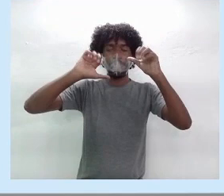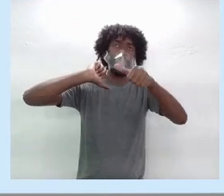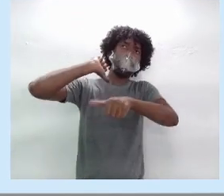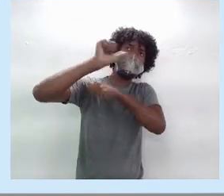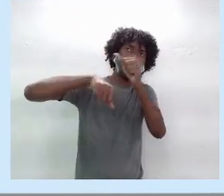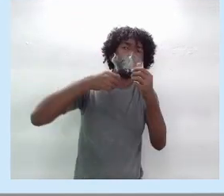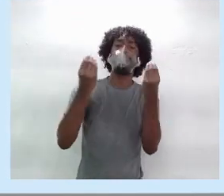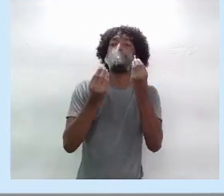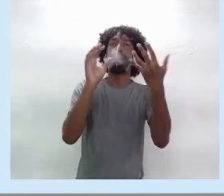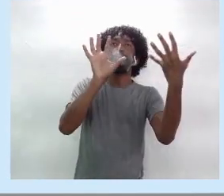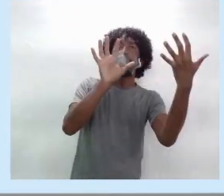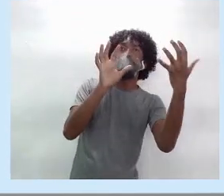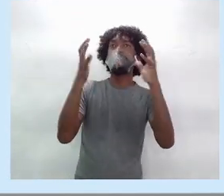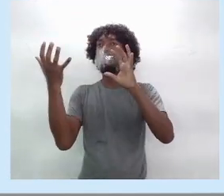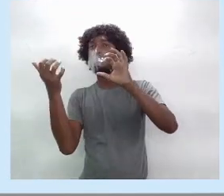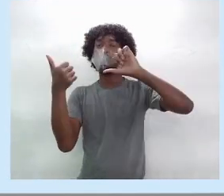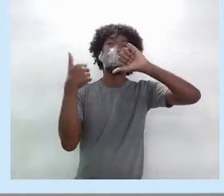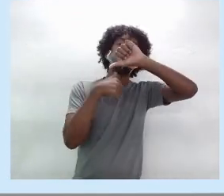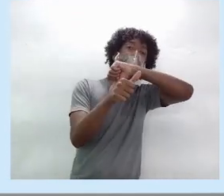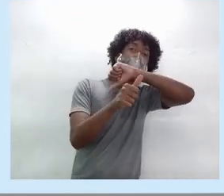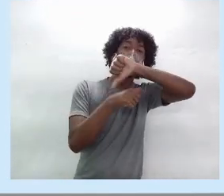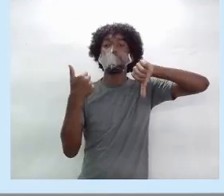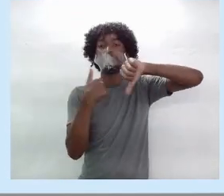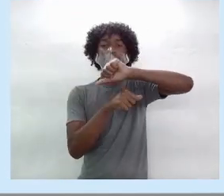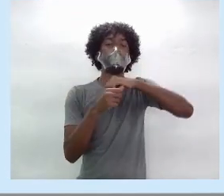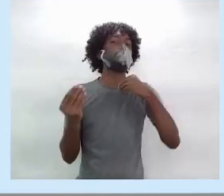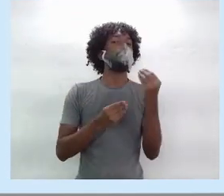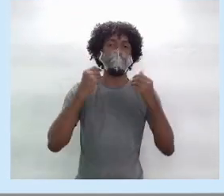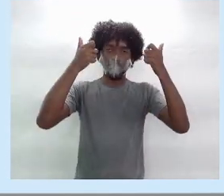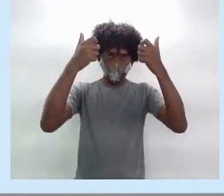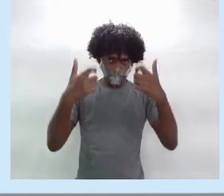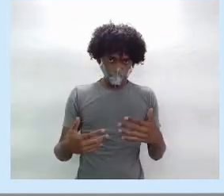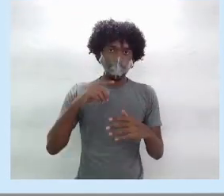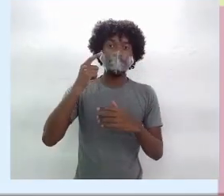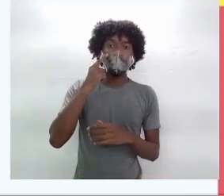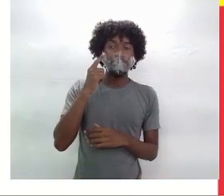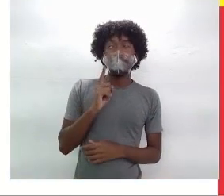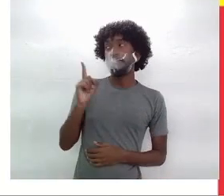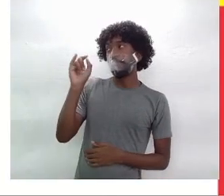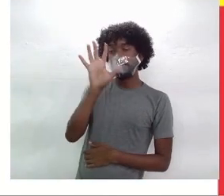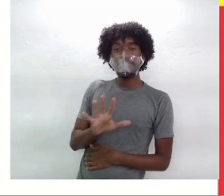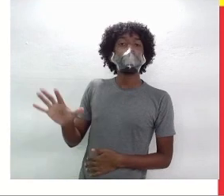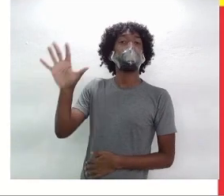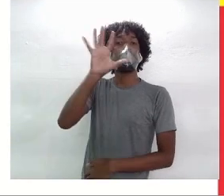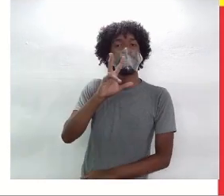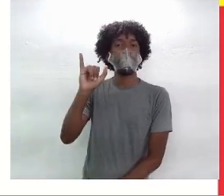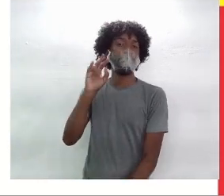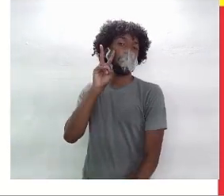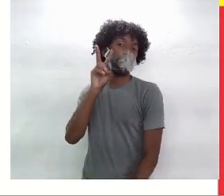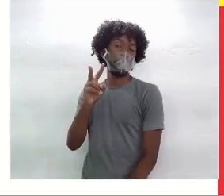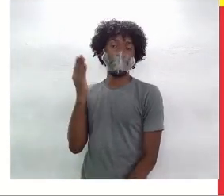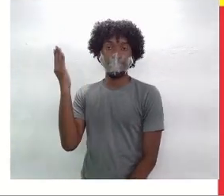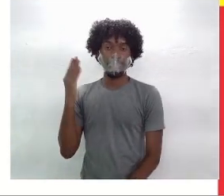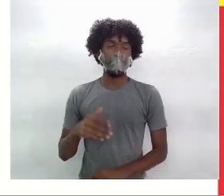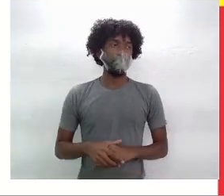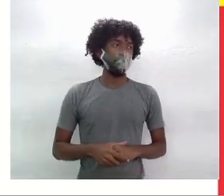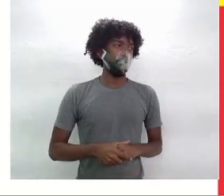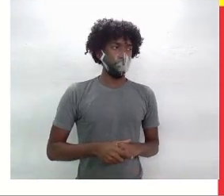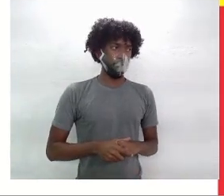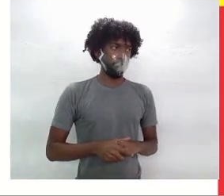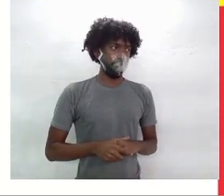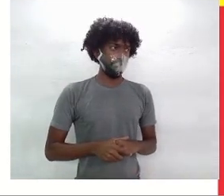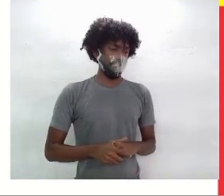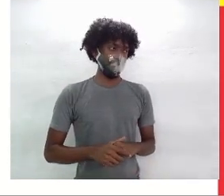que é as mudanças climáticas? Bora lá para a telinha para a gente ver bem o que é isso. Quando se fala